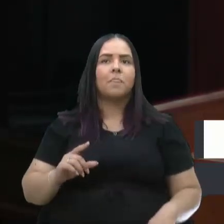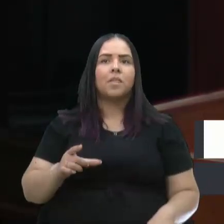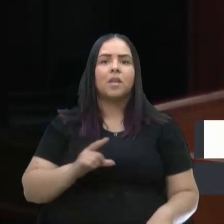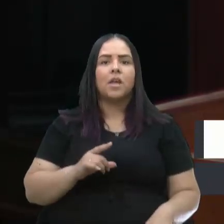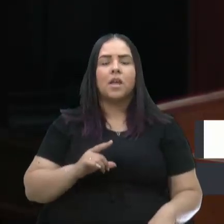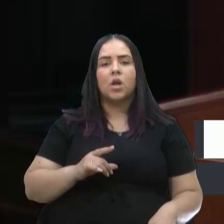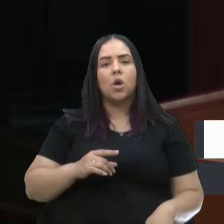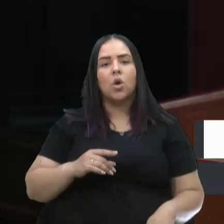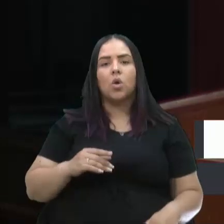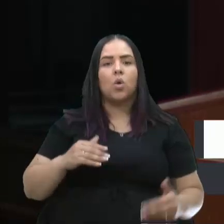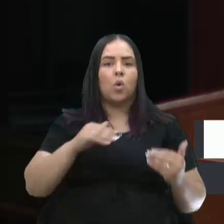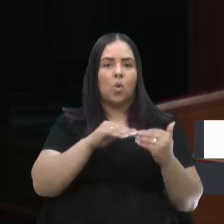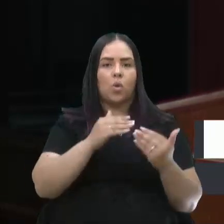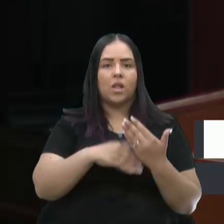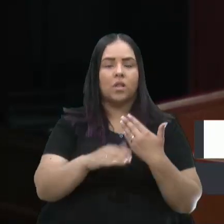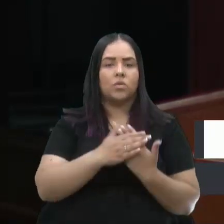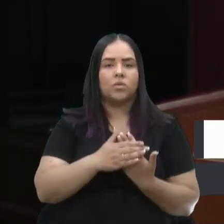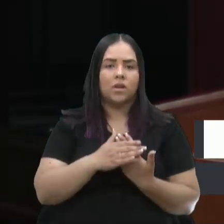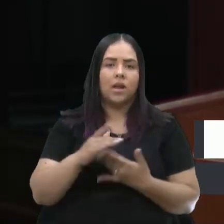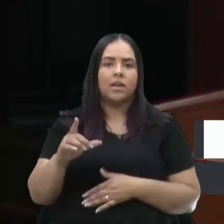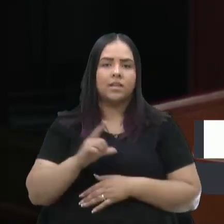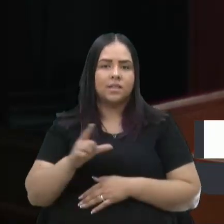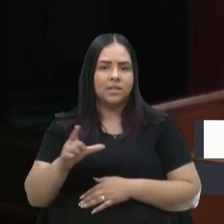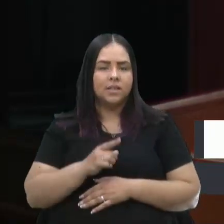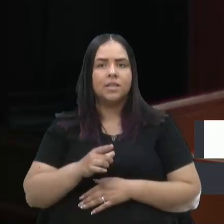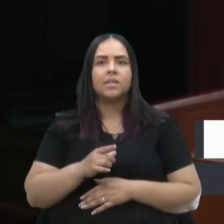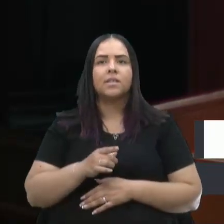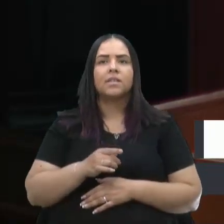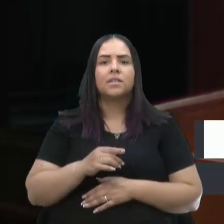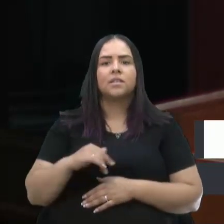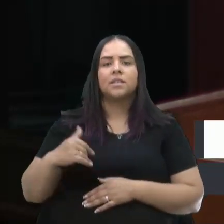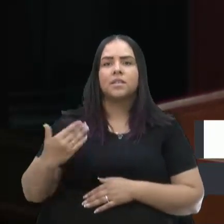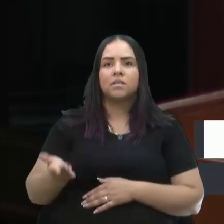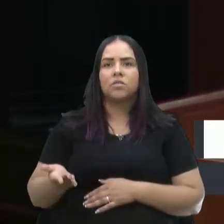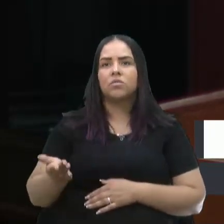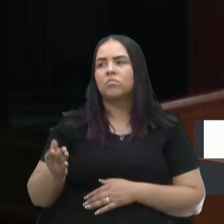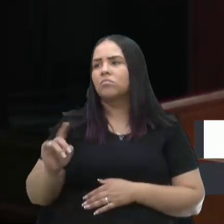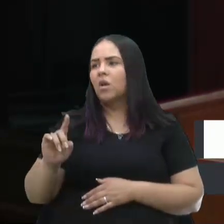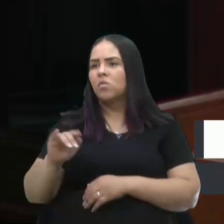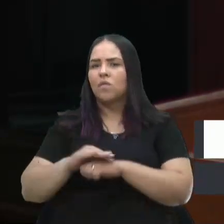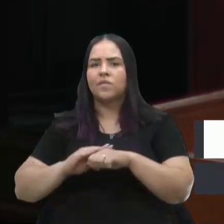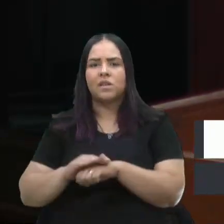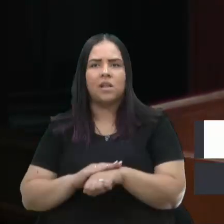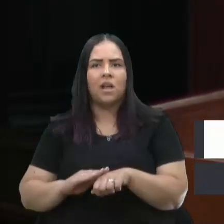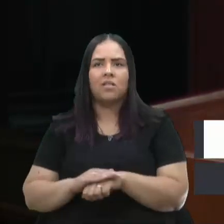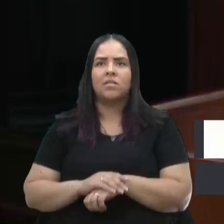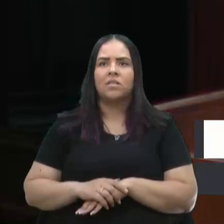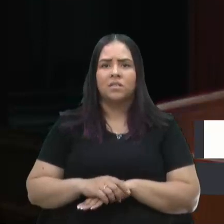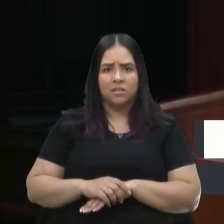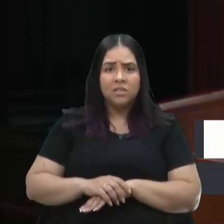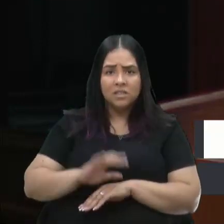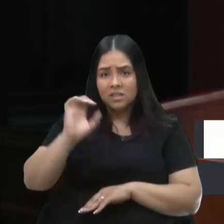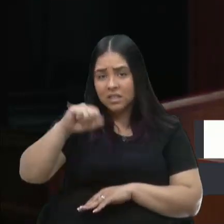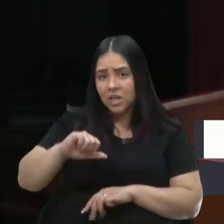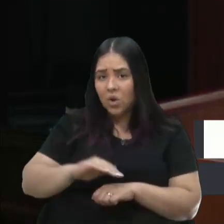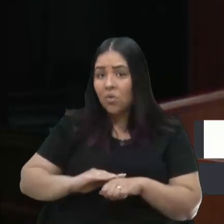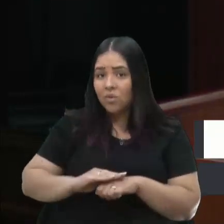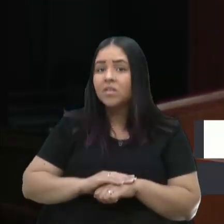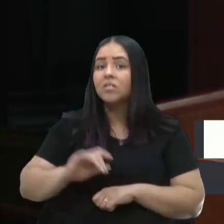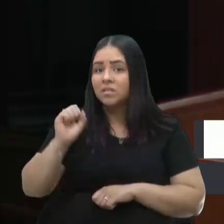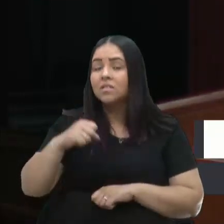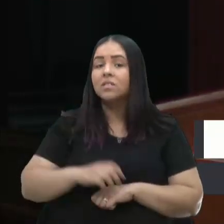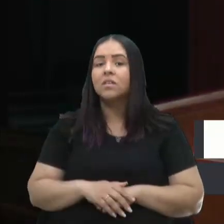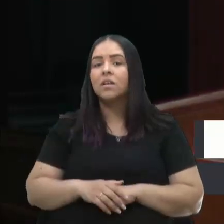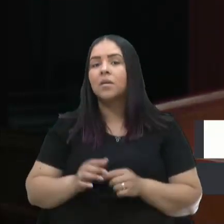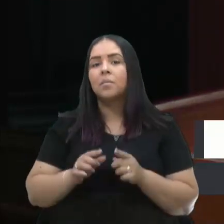tudo. E aí vem essa retórica de que não foi dialogado, não foi dialogado. Foi dialogado. Agora, a